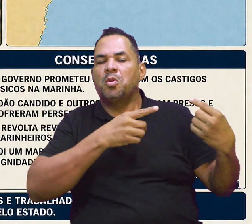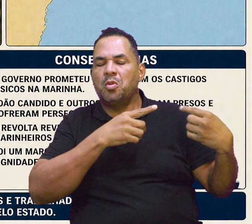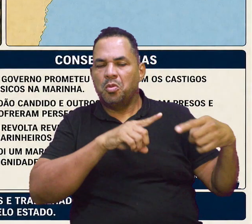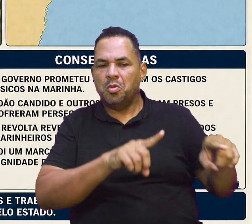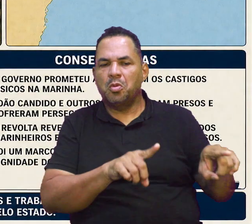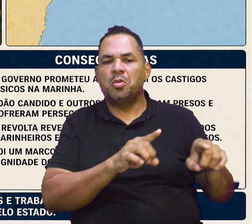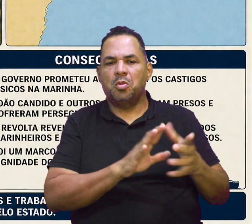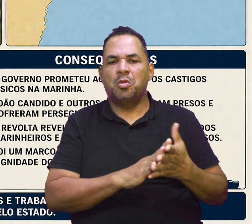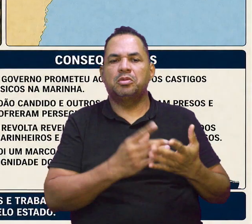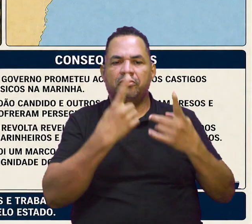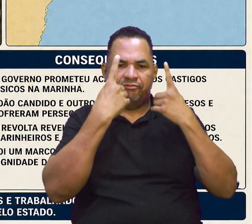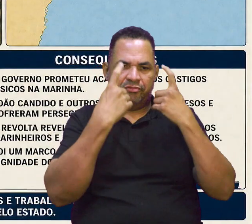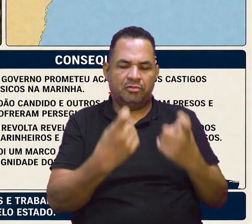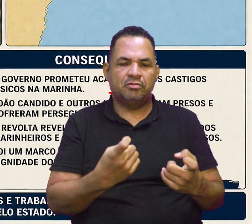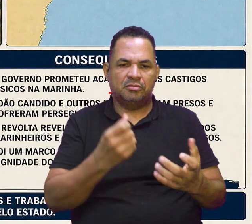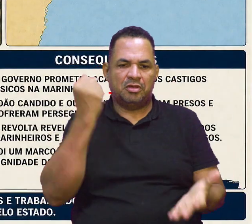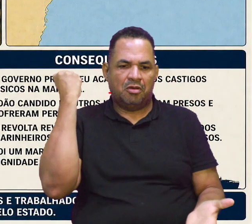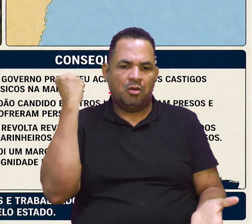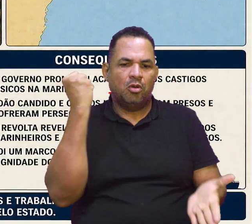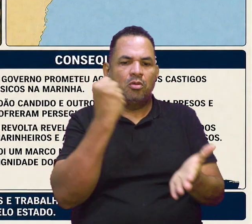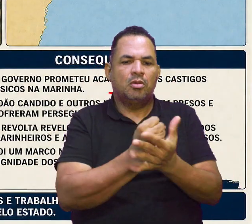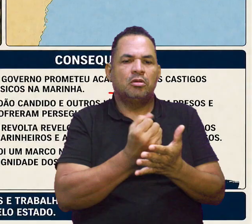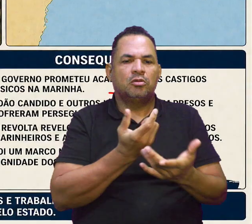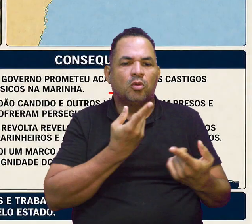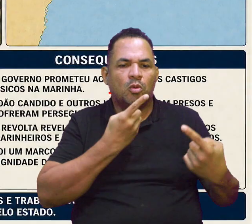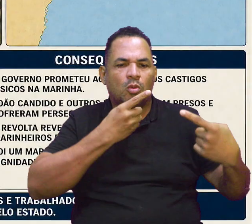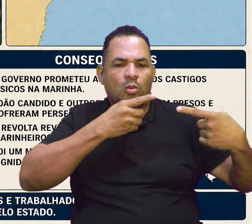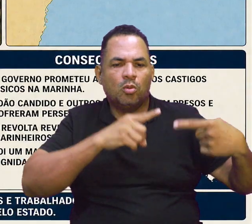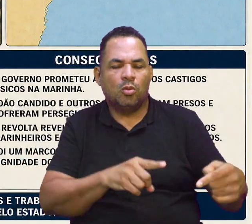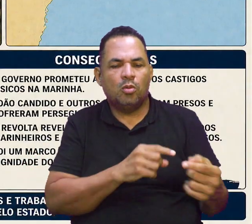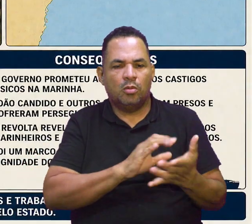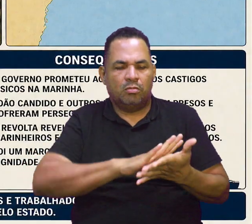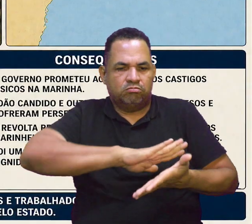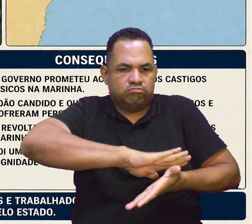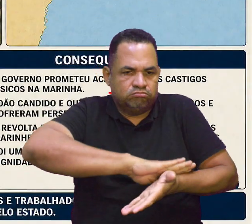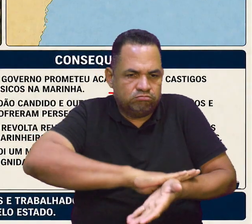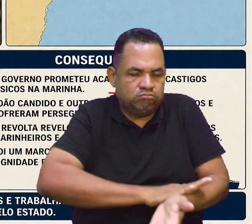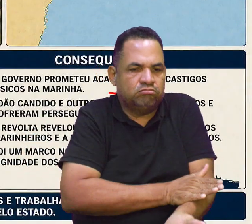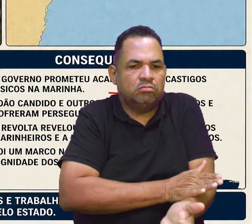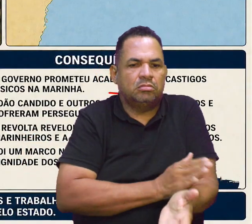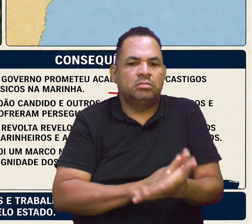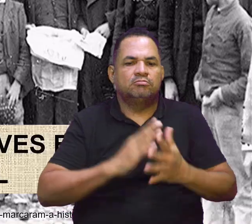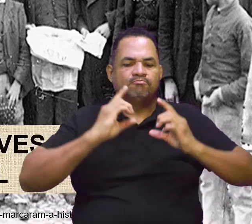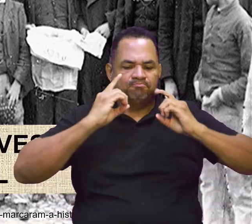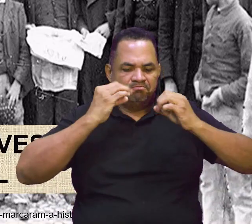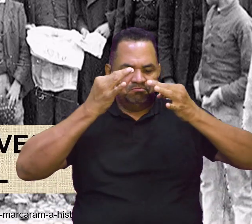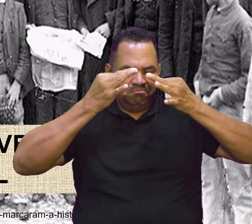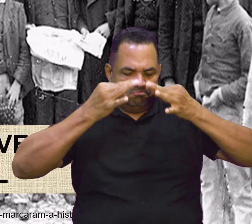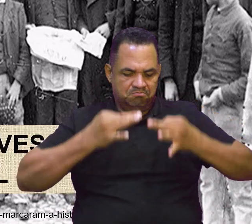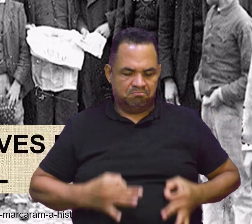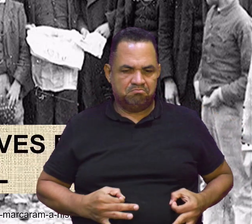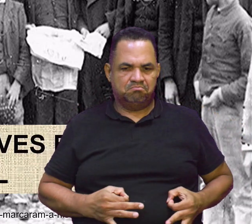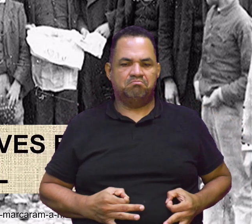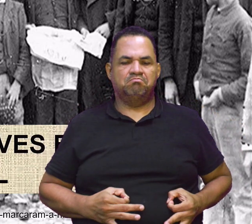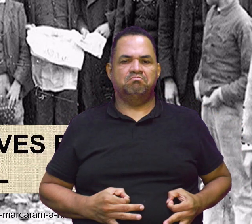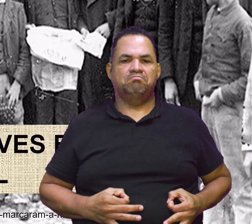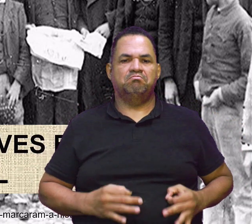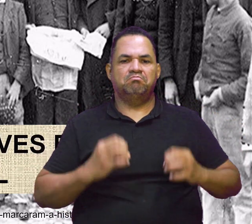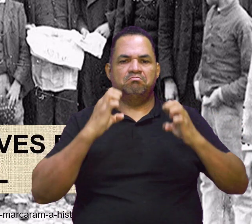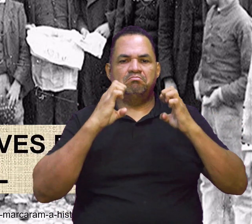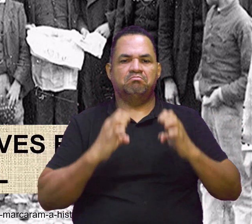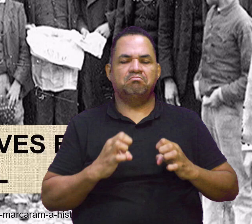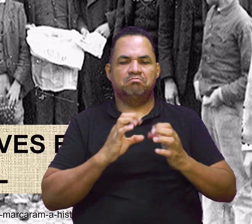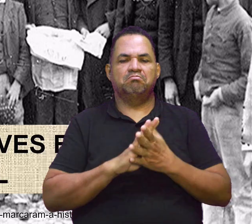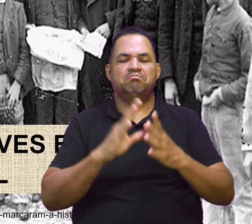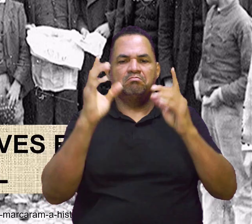na luta contra o racismo e pela dignidade dos trabalhadores.